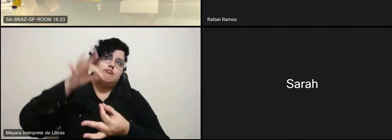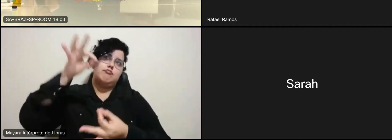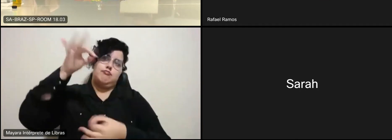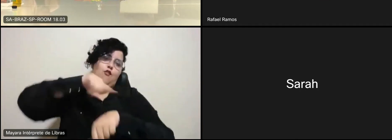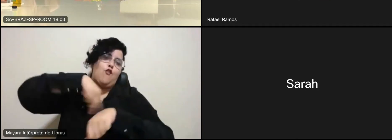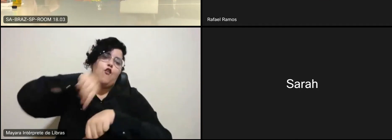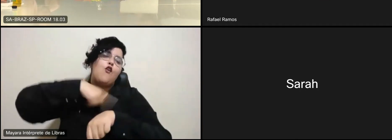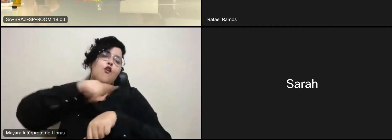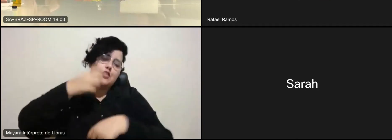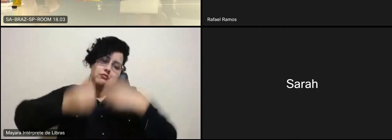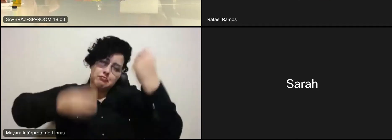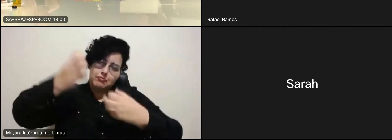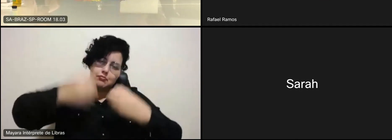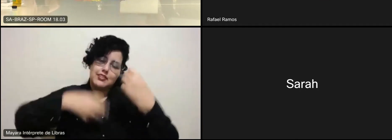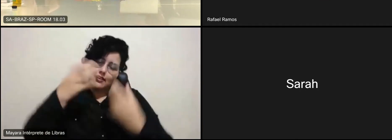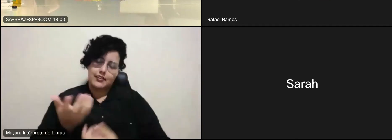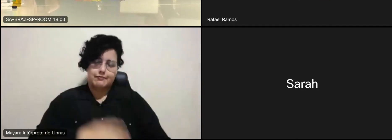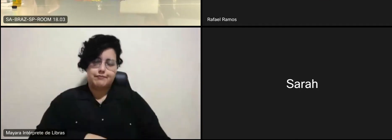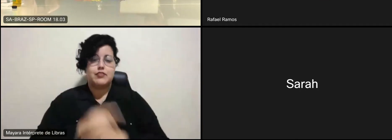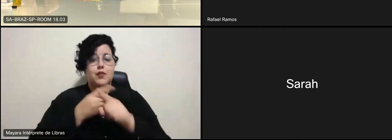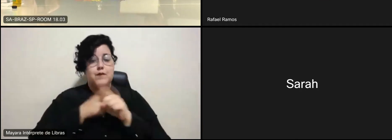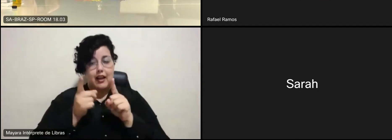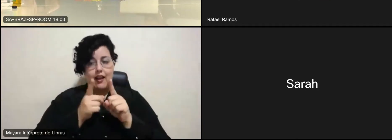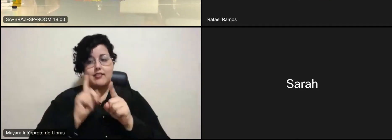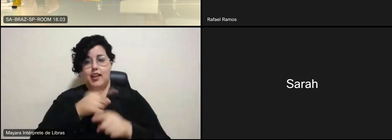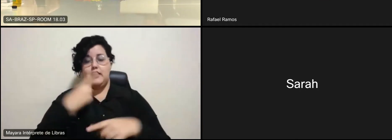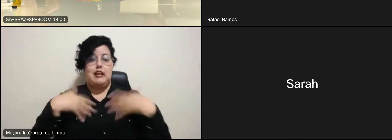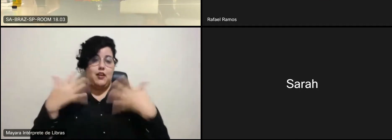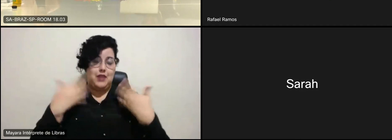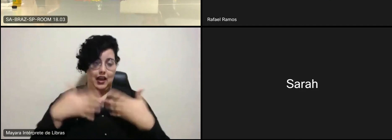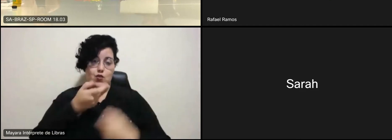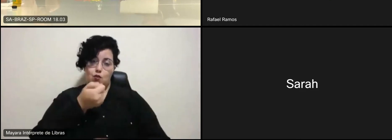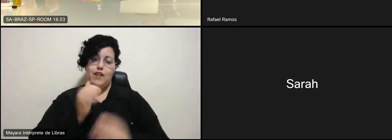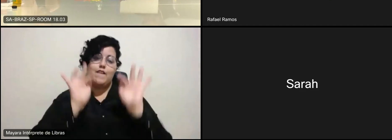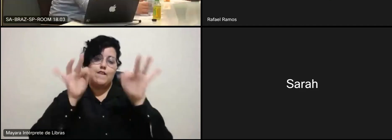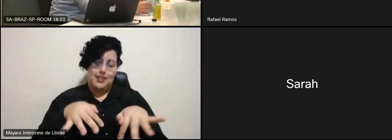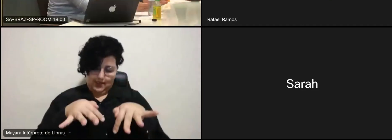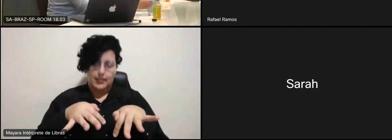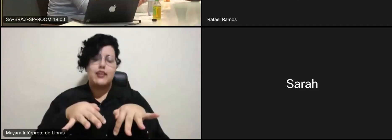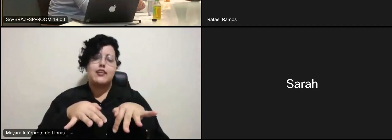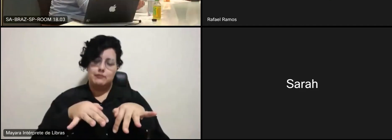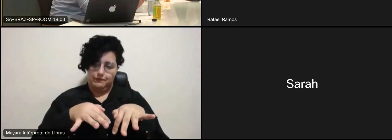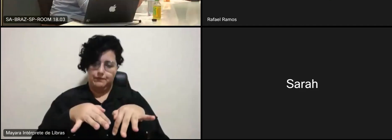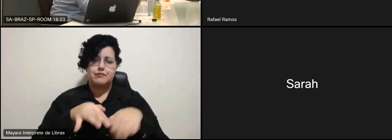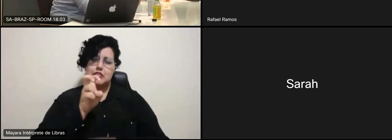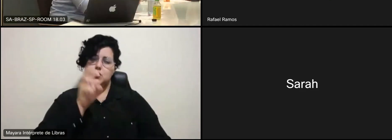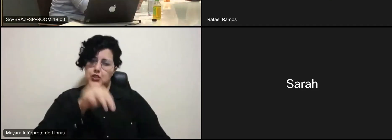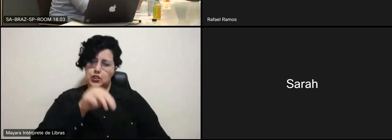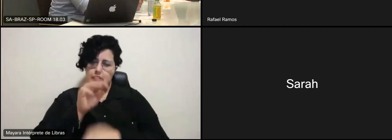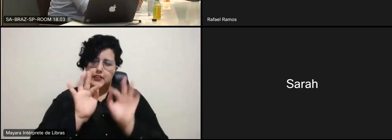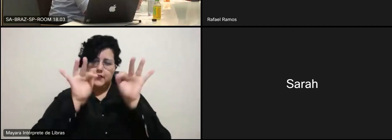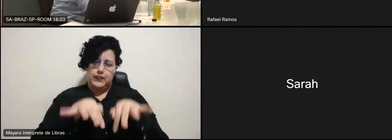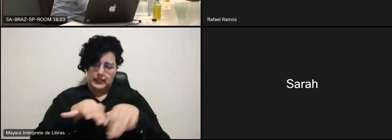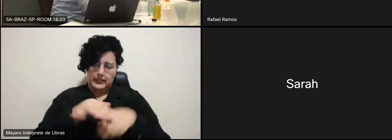que falando temos aqui. horário. Mas, Então. gente, a gente acabou se empolgando, a gente está chegando no, nos mais 5 minutinhos finais